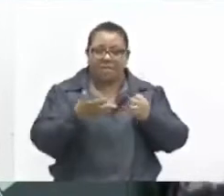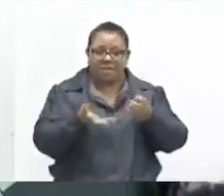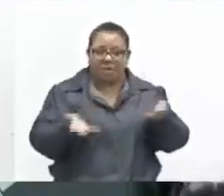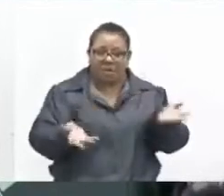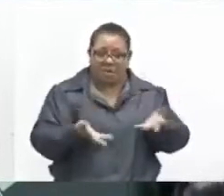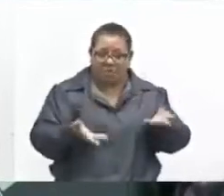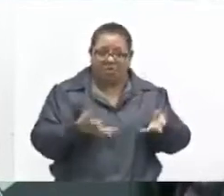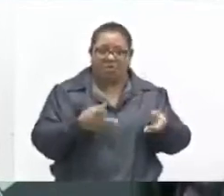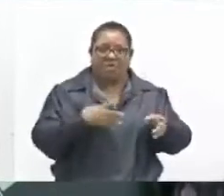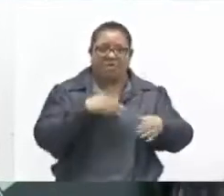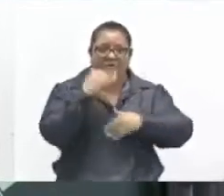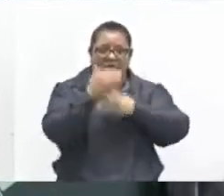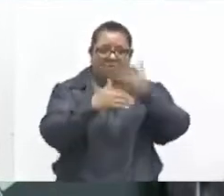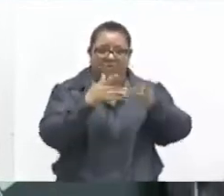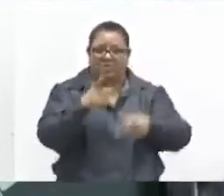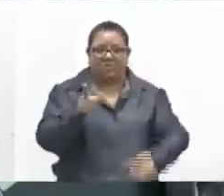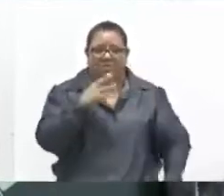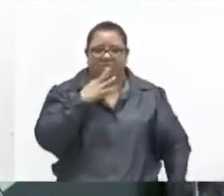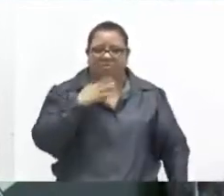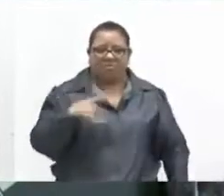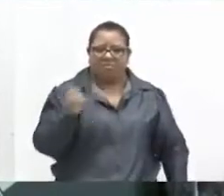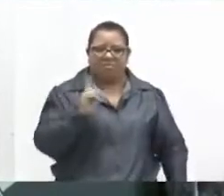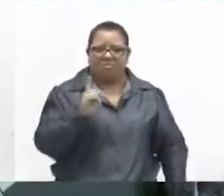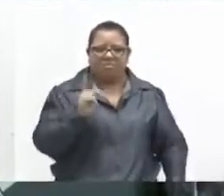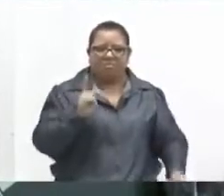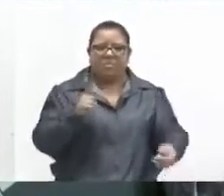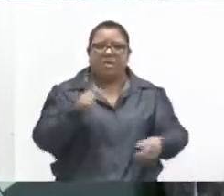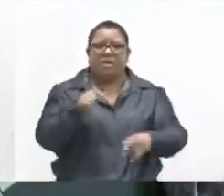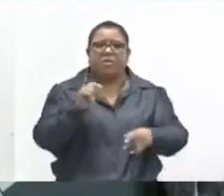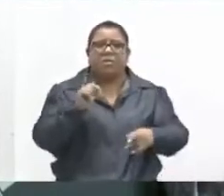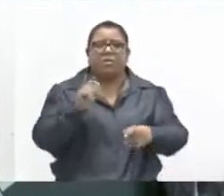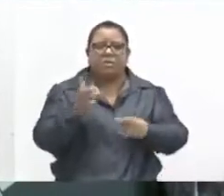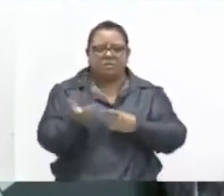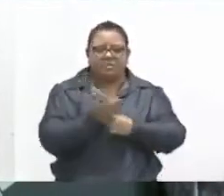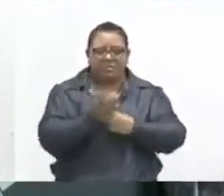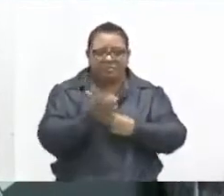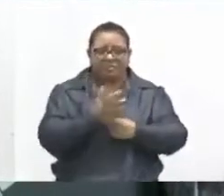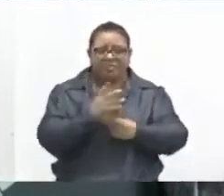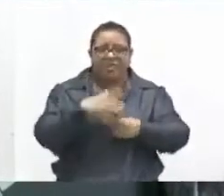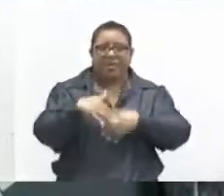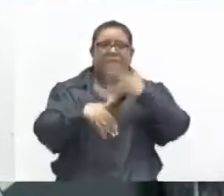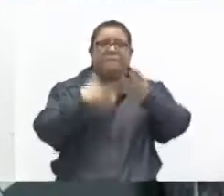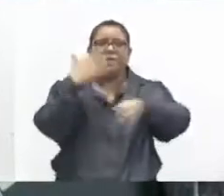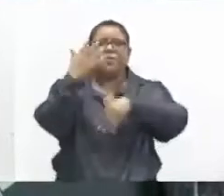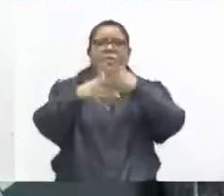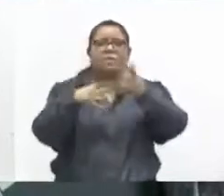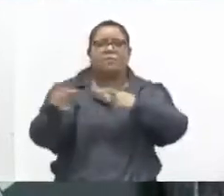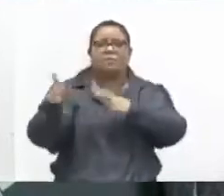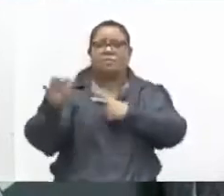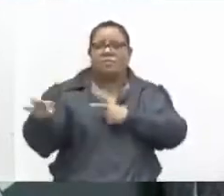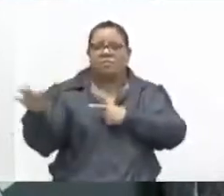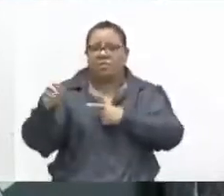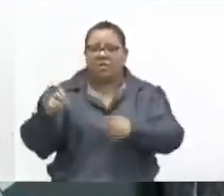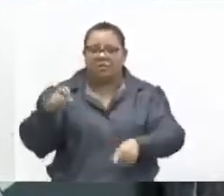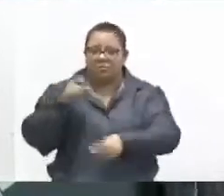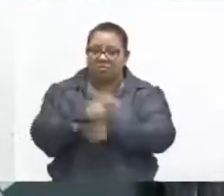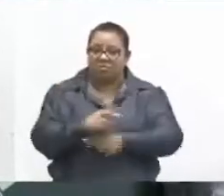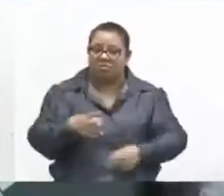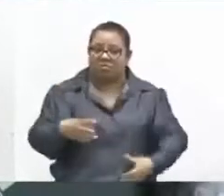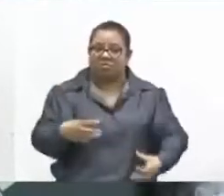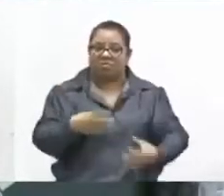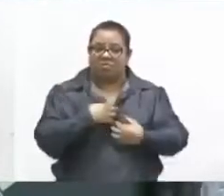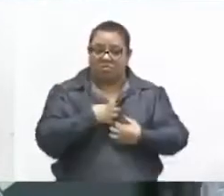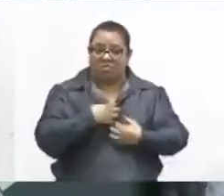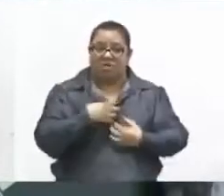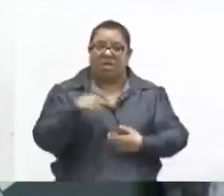passa por esse processo, ele não reconhece, por exemplo, que é assistência estudantil no local dele. Ele vai reconhecer quando ele chegar na universidade e sentir o drama